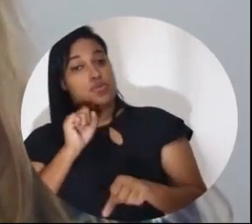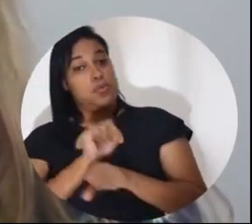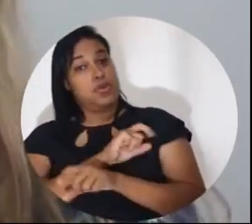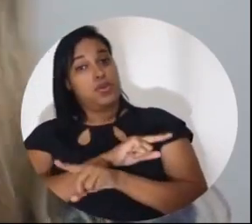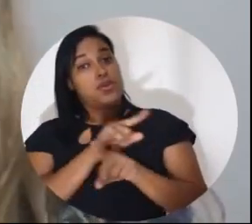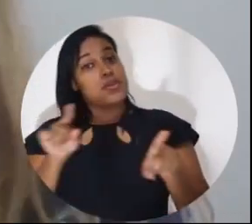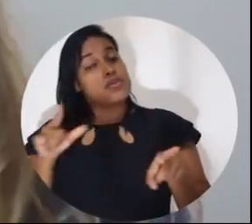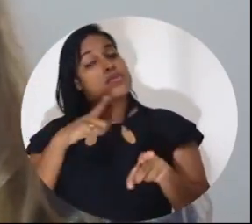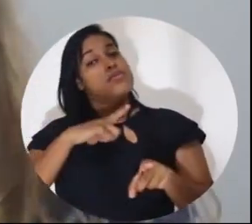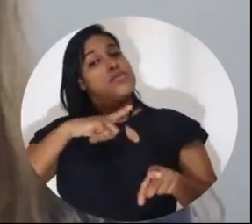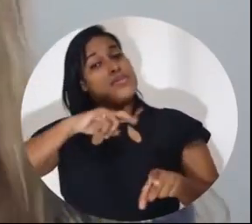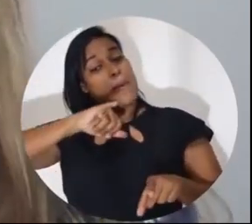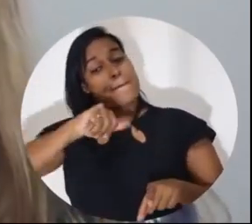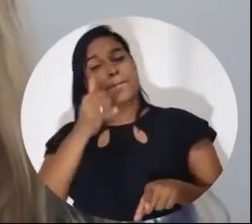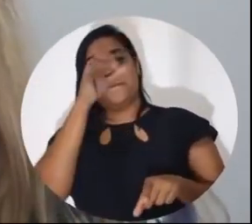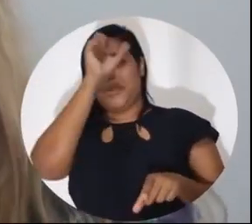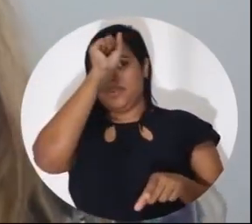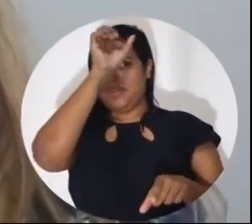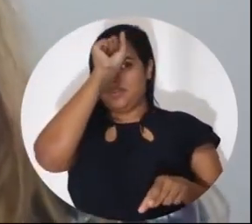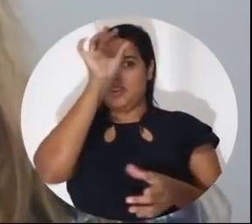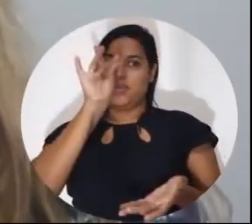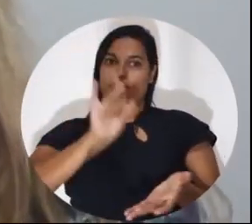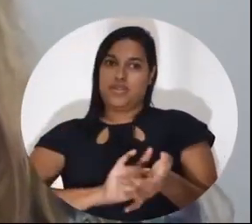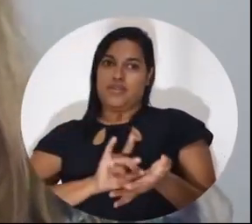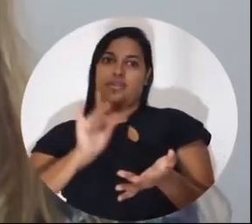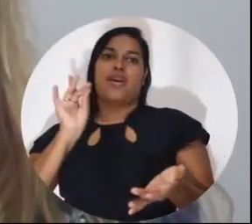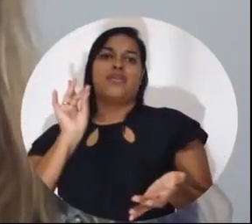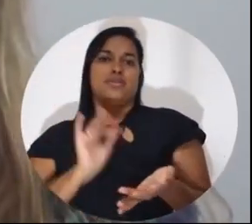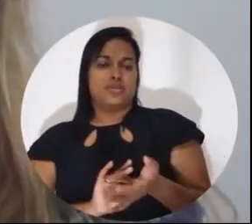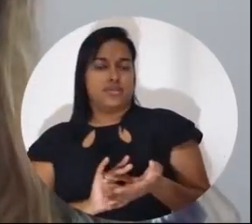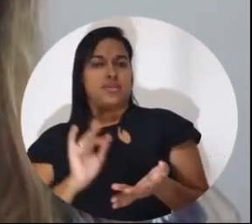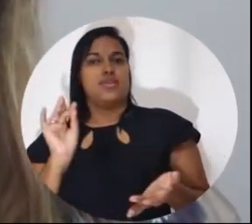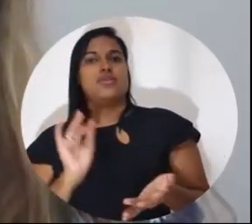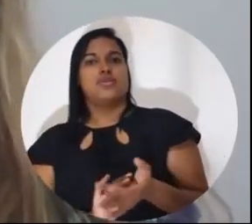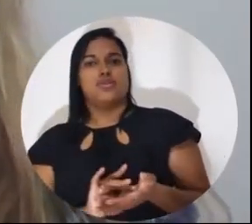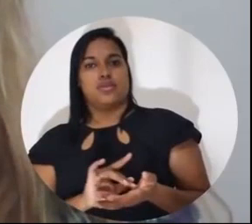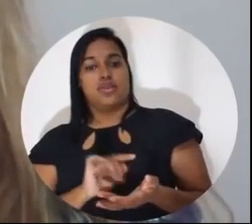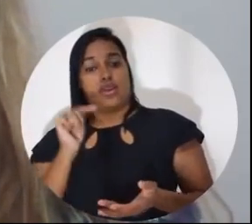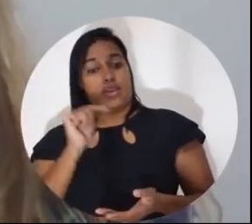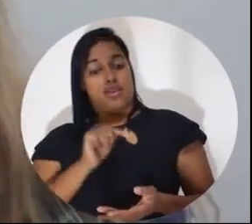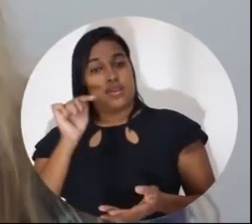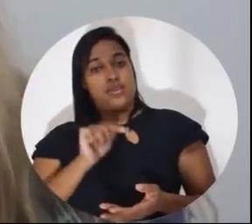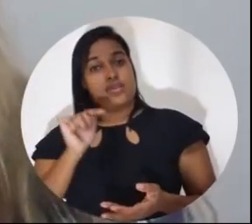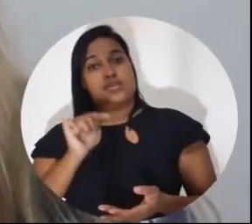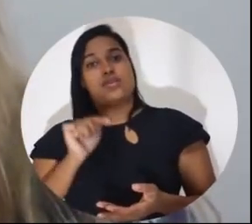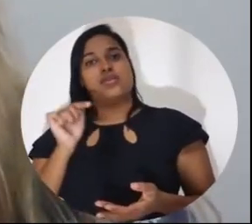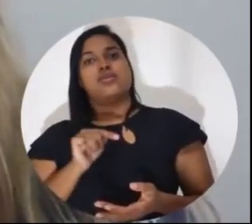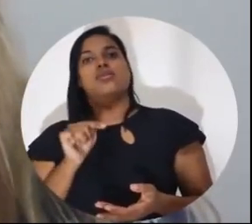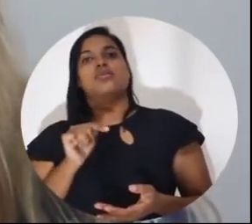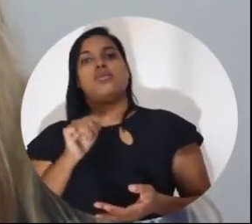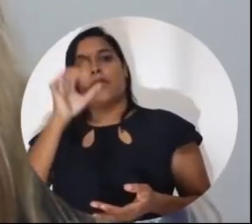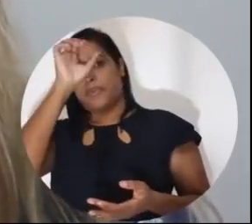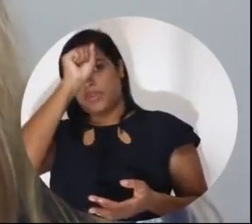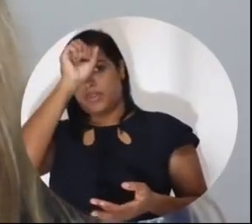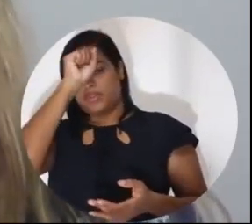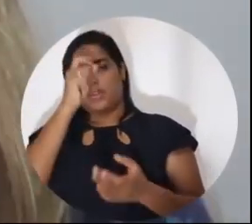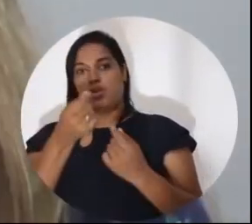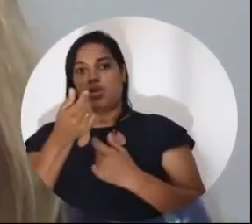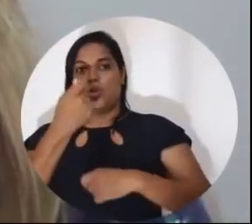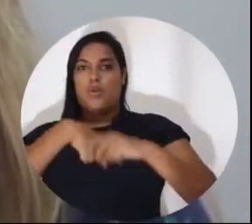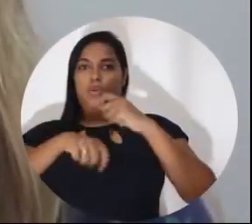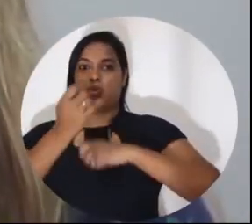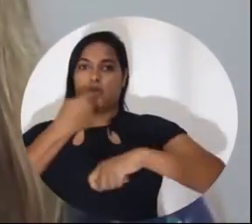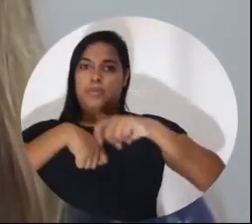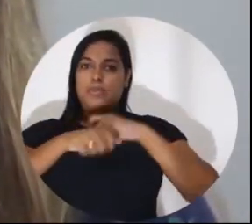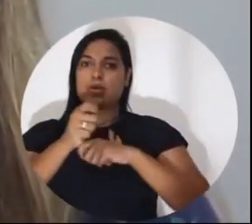você tenha aprendido algo destas belíssimas lições de economia.